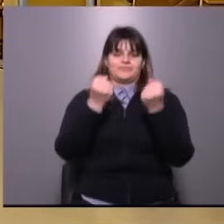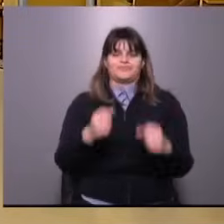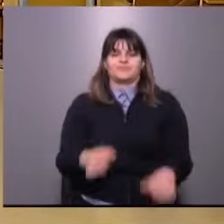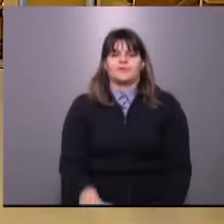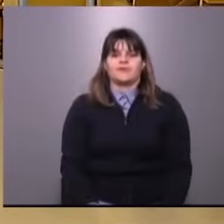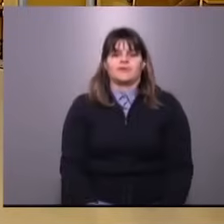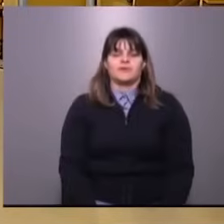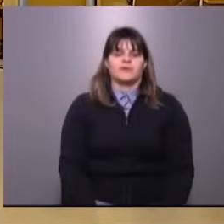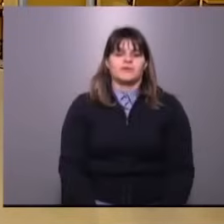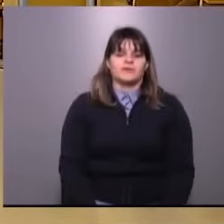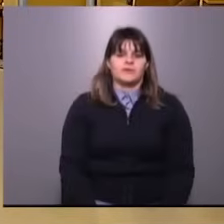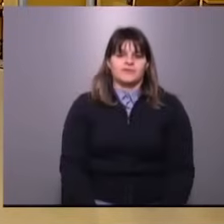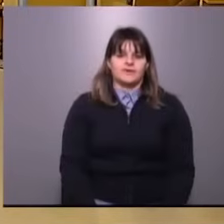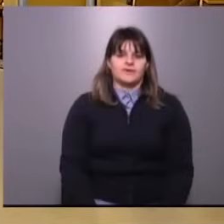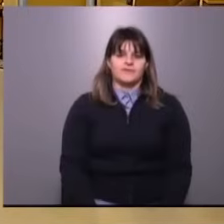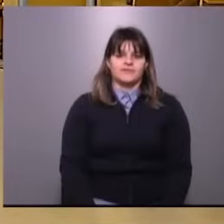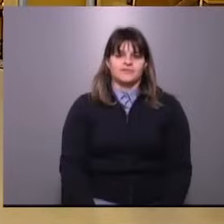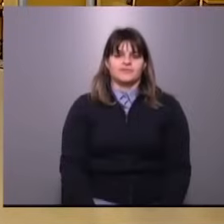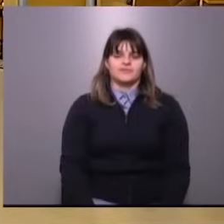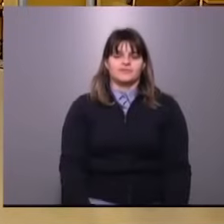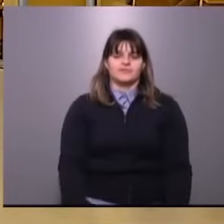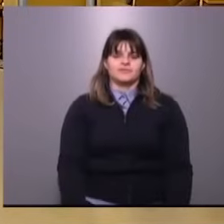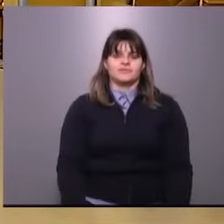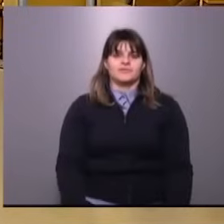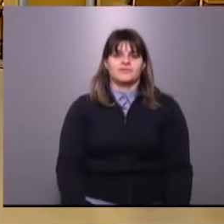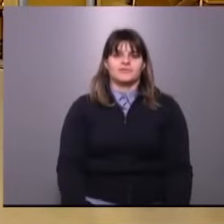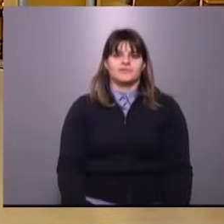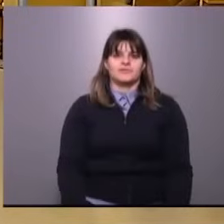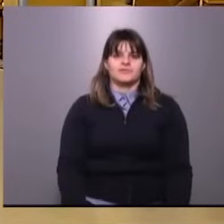Redentor.